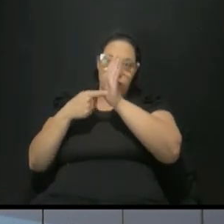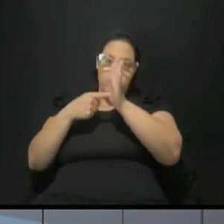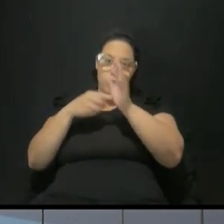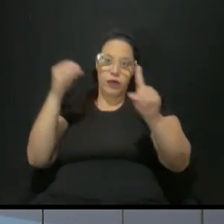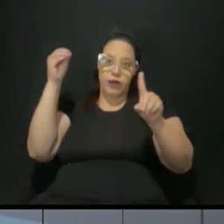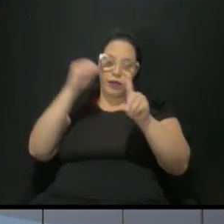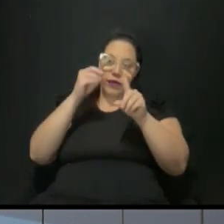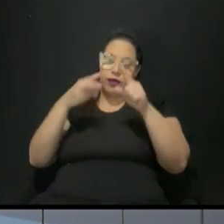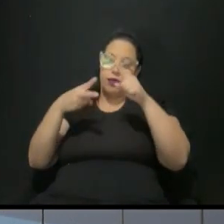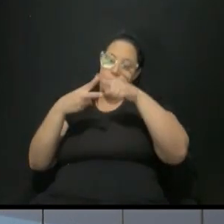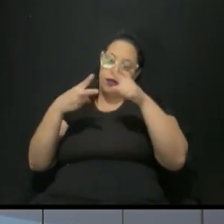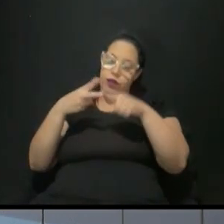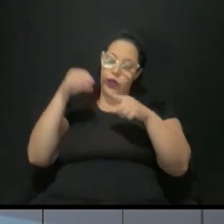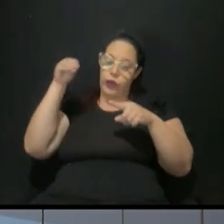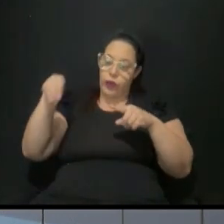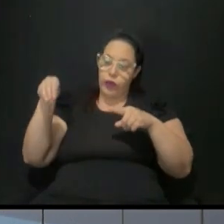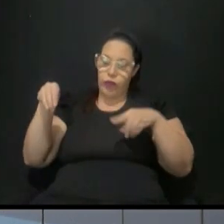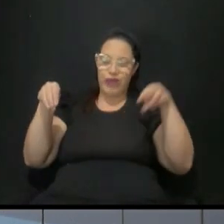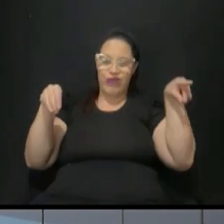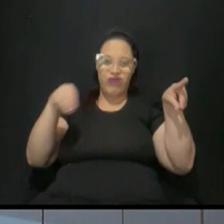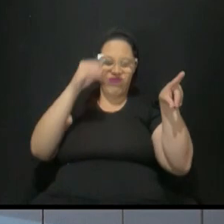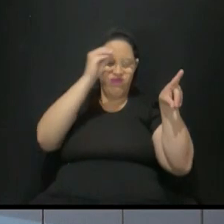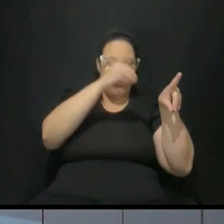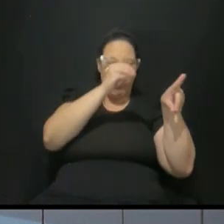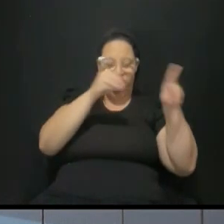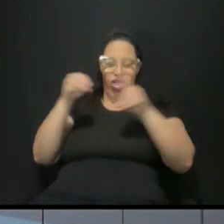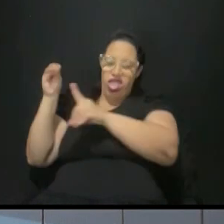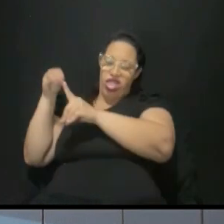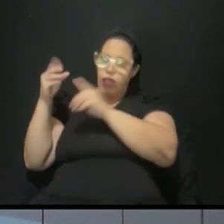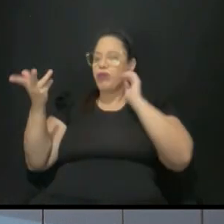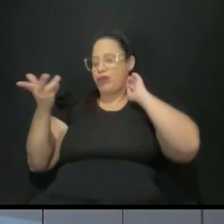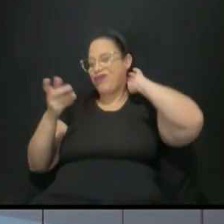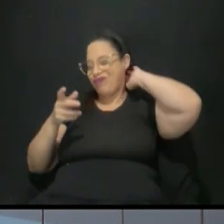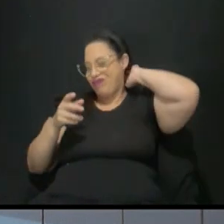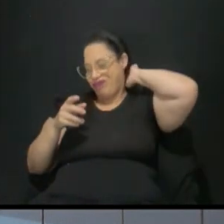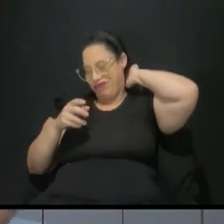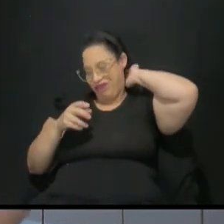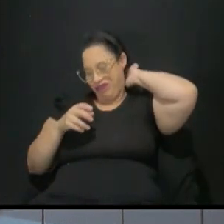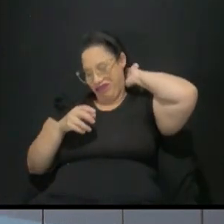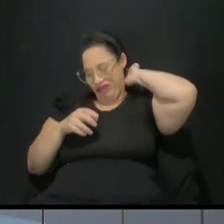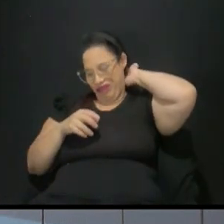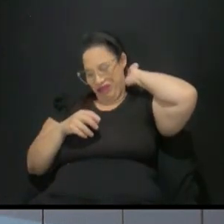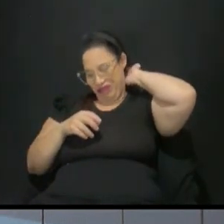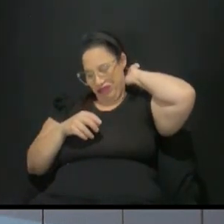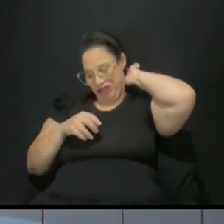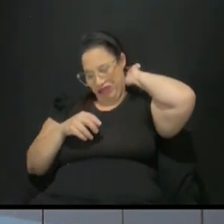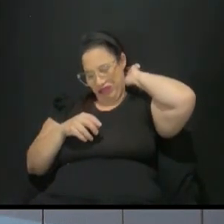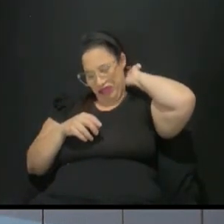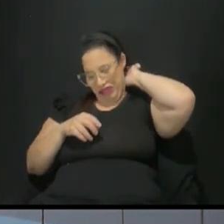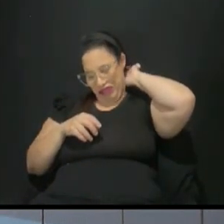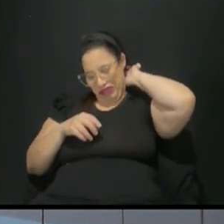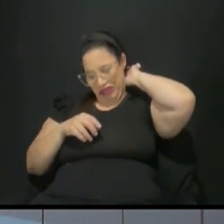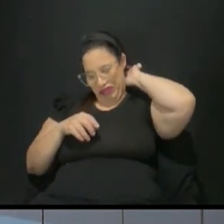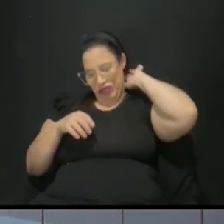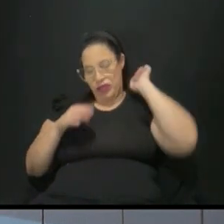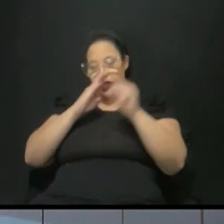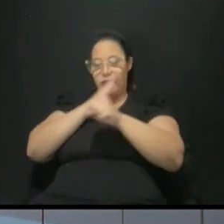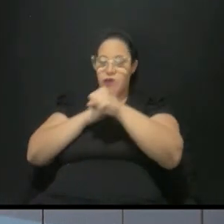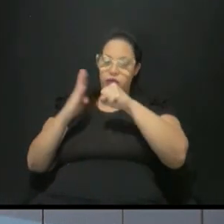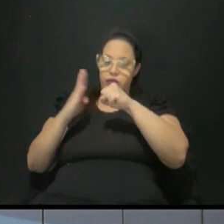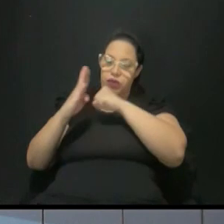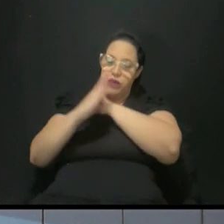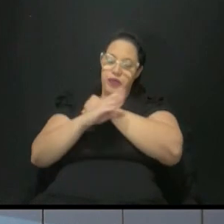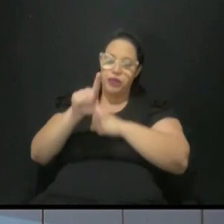Tá. Então, por conta da grande demanda demográfica e do nível de vulnerabilidade, esses bairros foram escolhidos. Tá. O